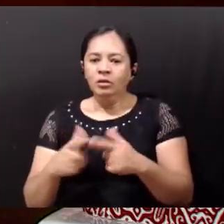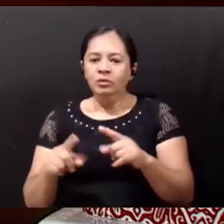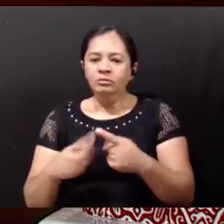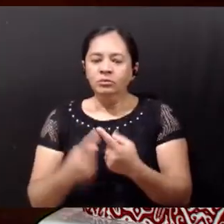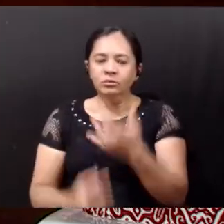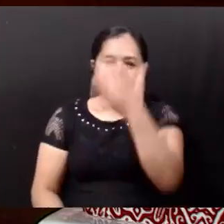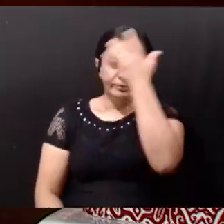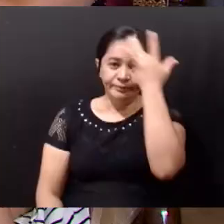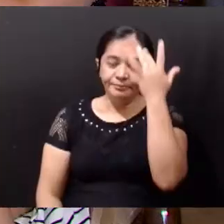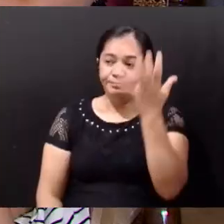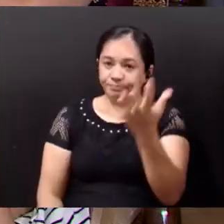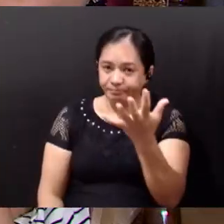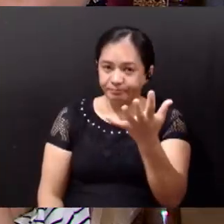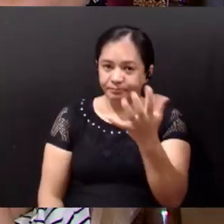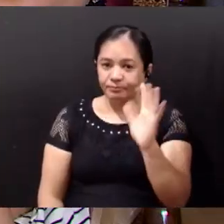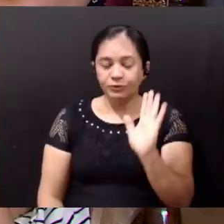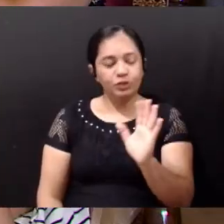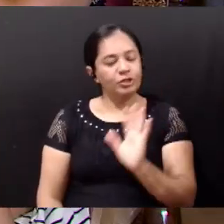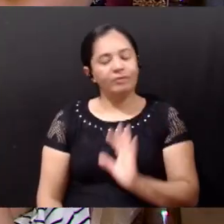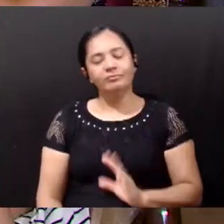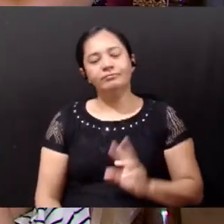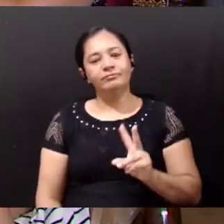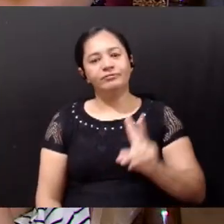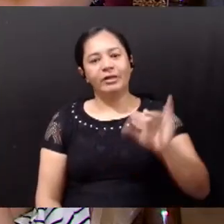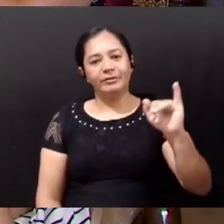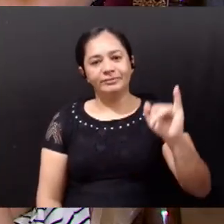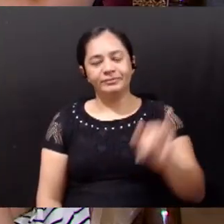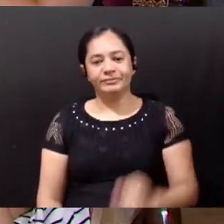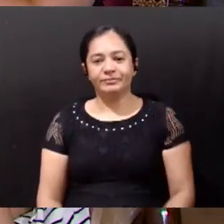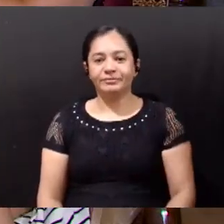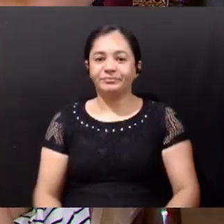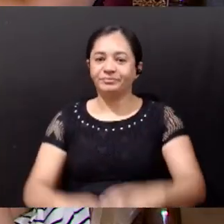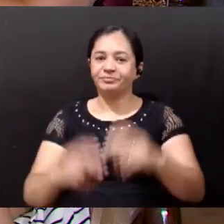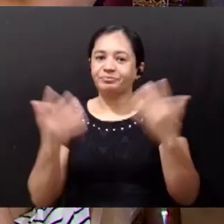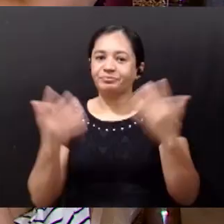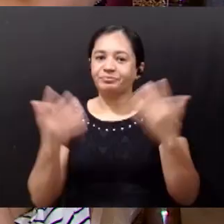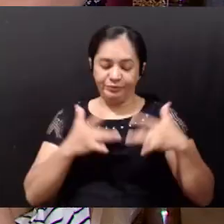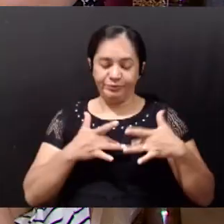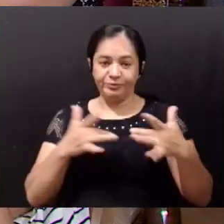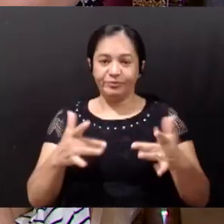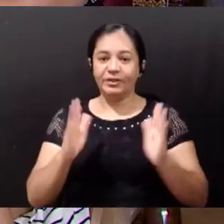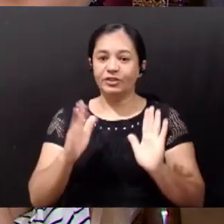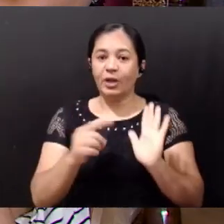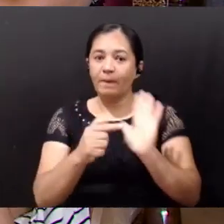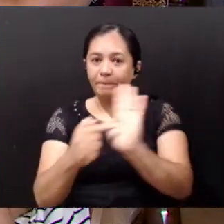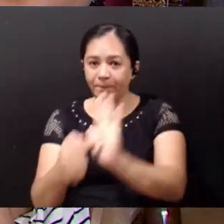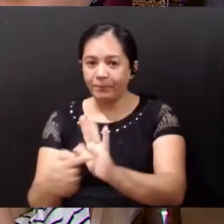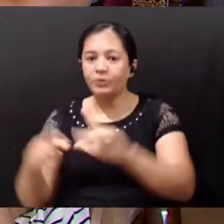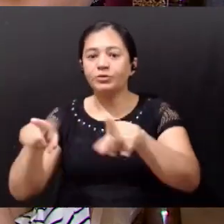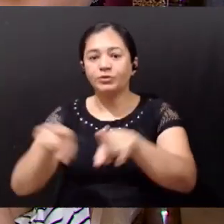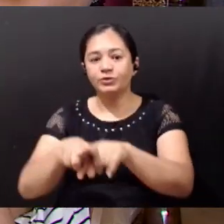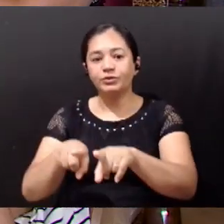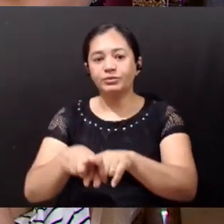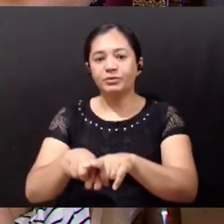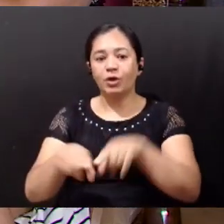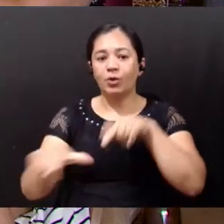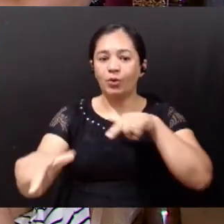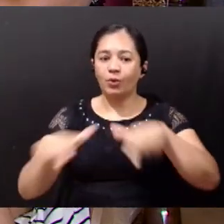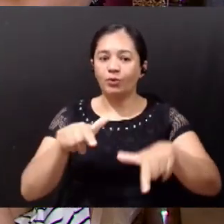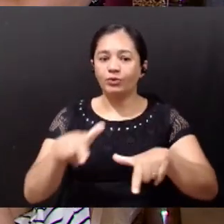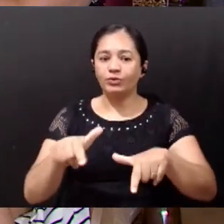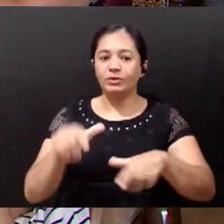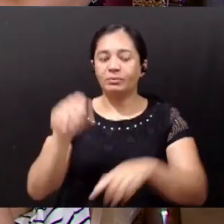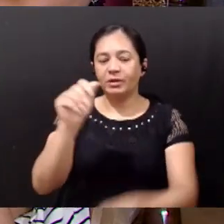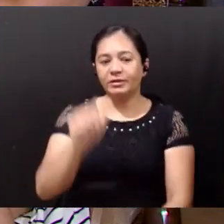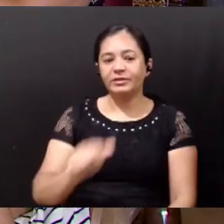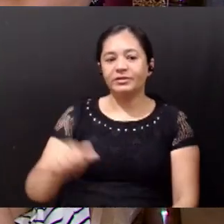já estão indo. Inclusive, Mãos Solidárias já mostrou também aqui o trabalho da Associação Esperança e